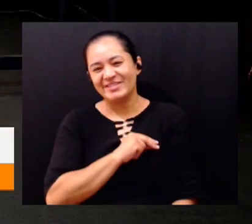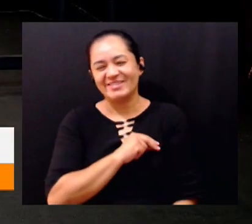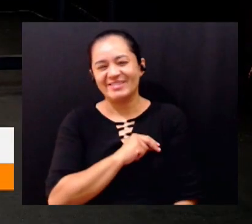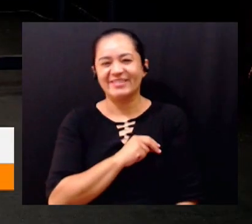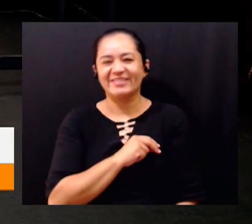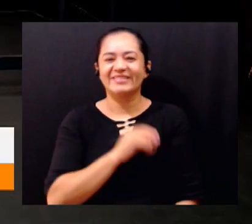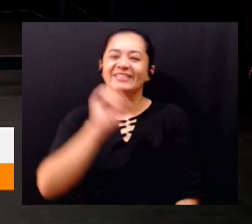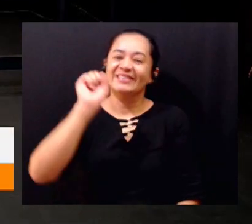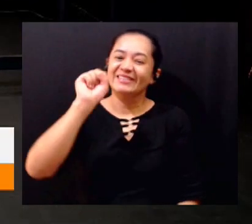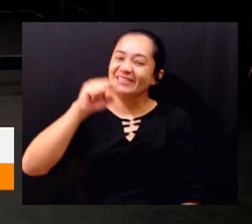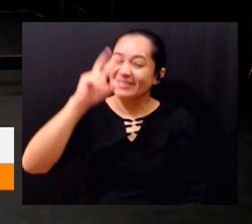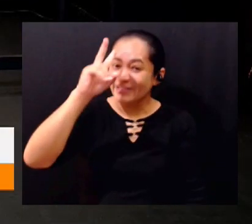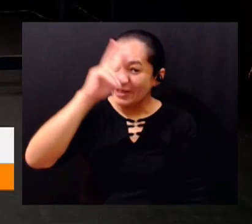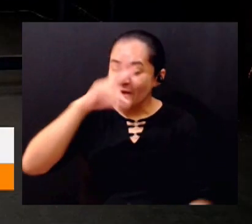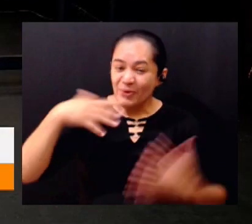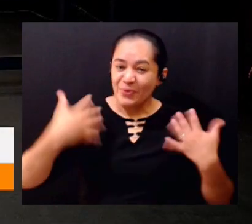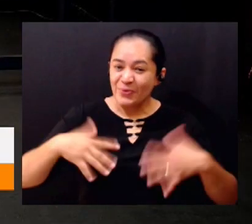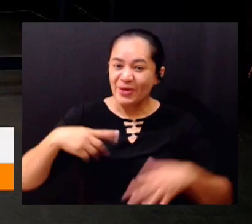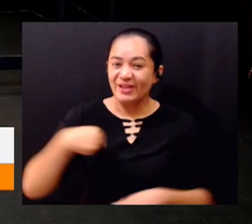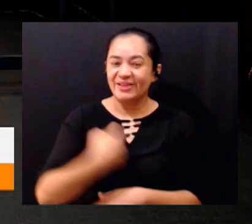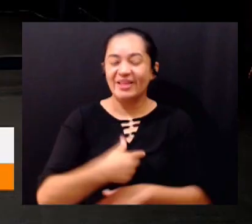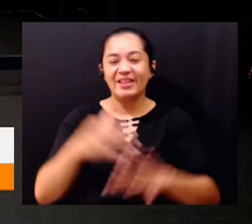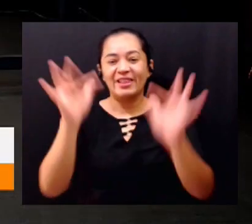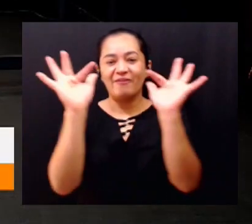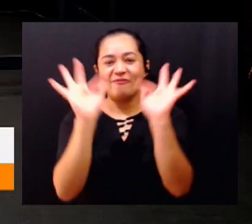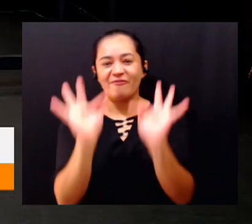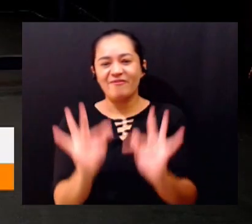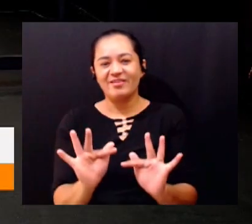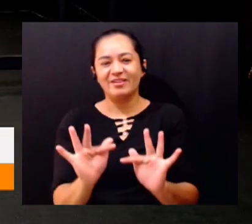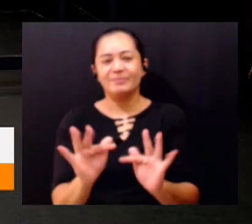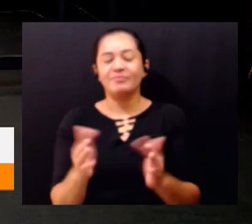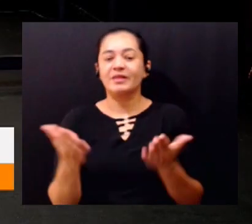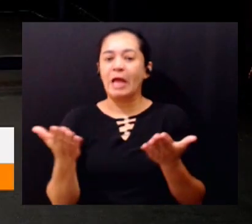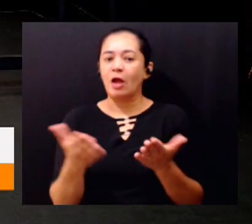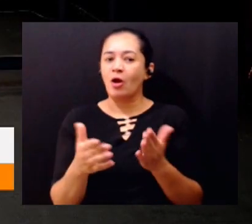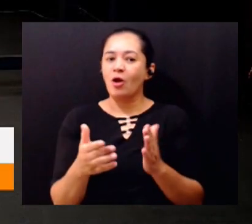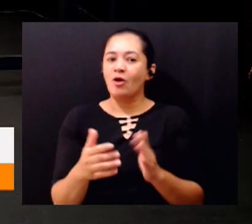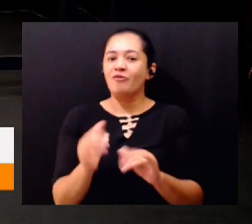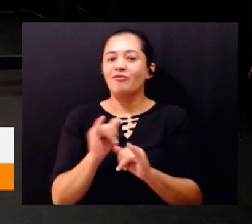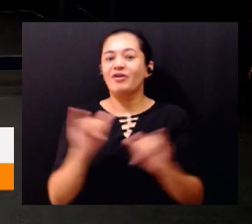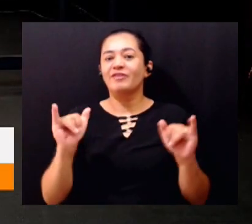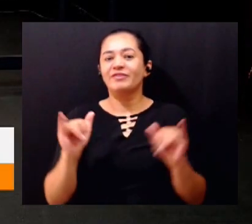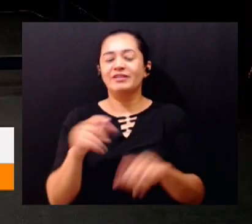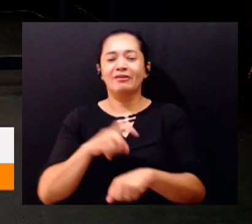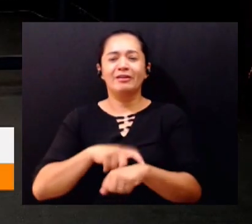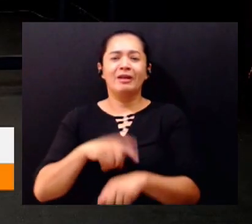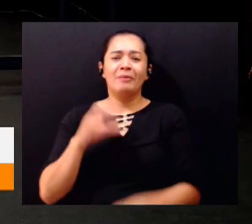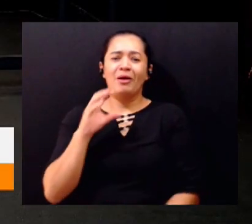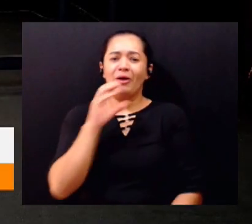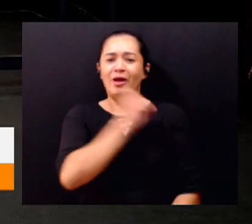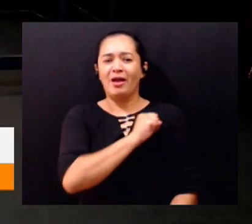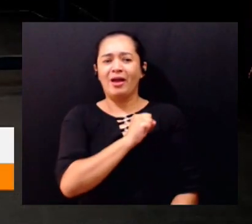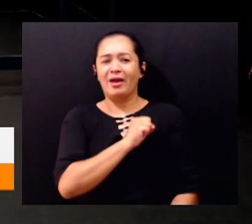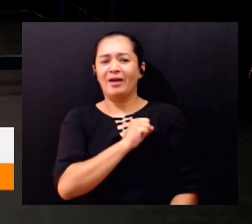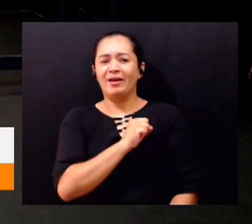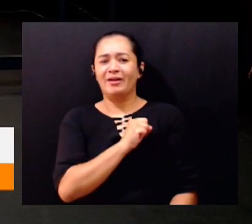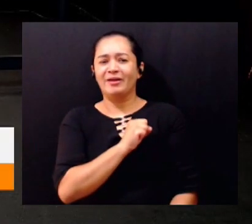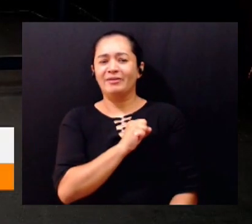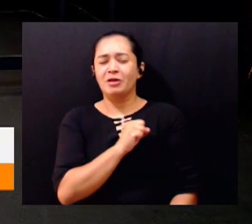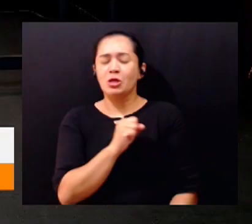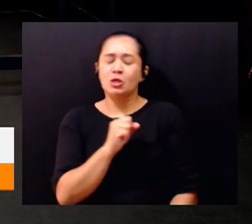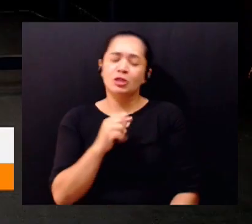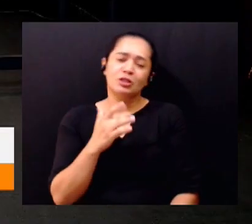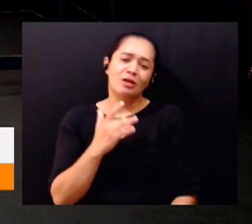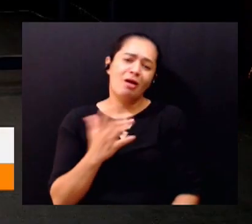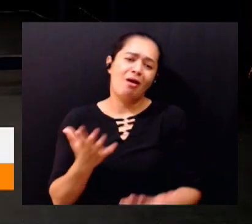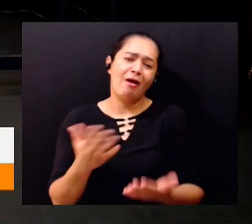fica muito feliz em receber você aqui. E eu já vou adiantando que o tempo é curto, sabe? Então dá uma peninha, porque eu quero perguntar muita coisa, só que a